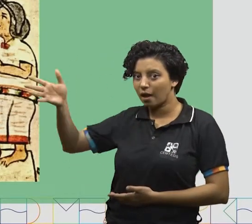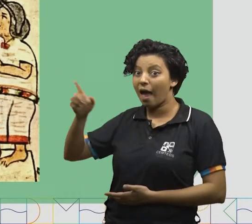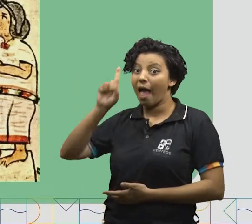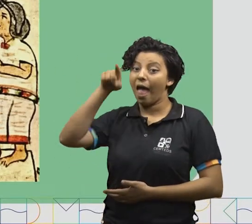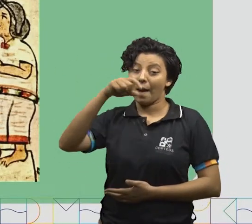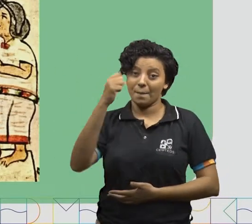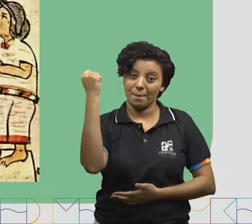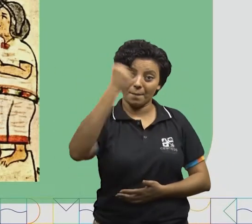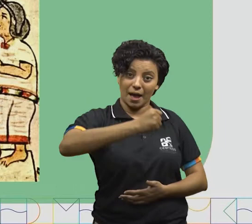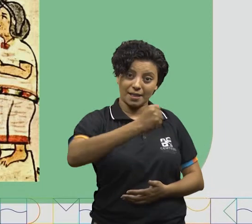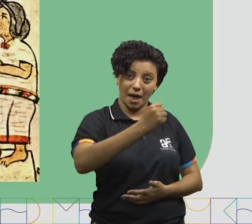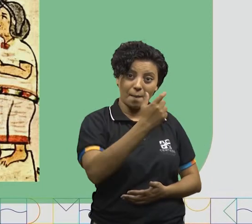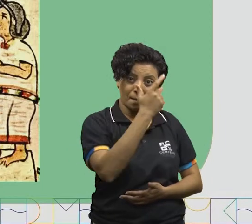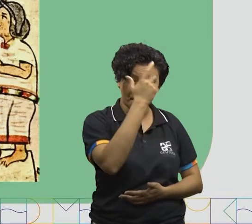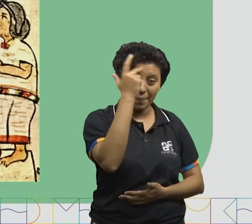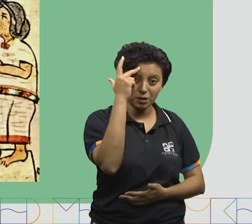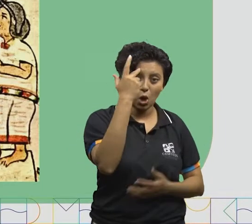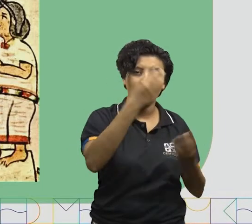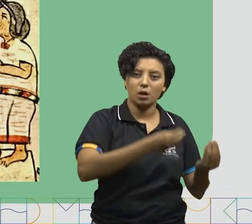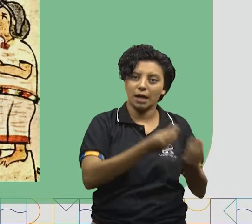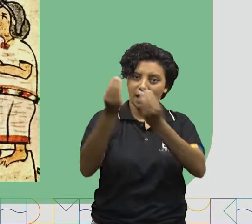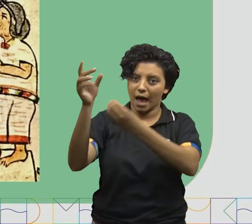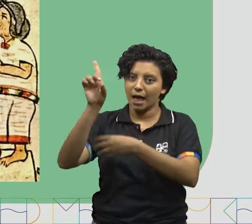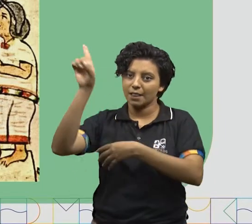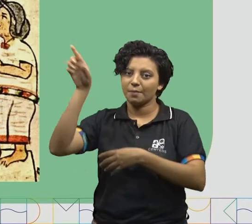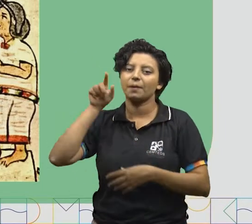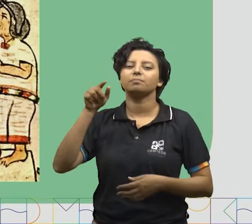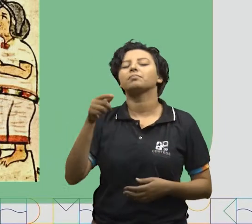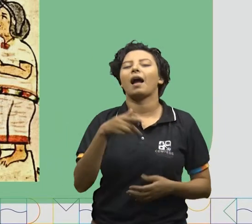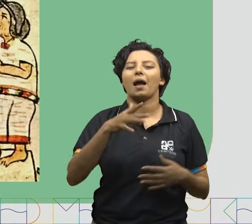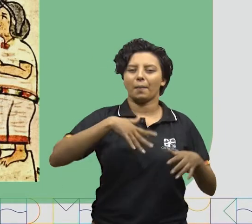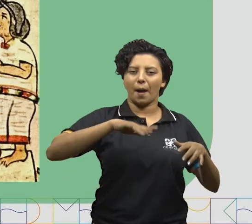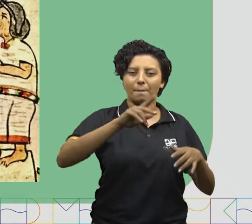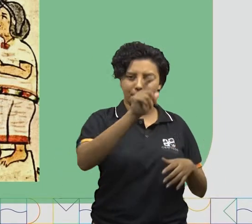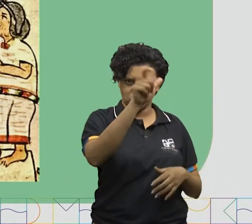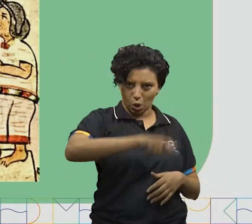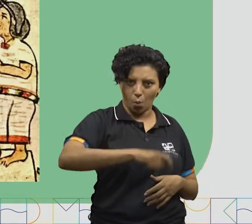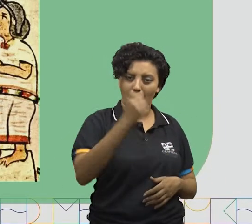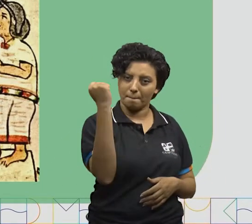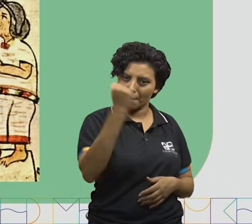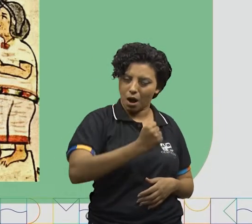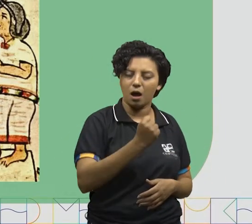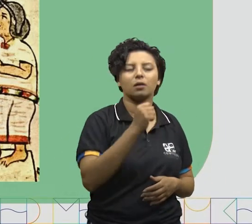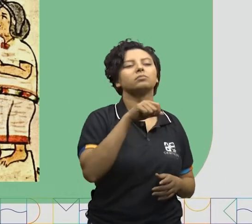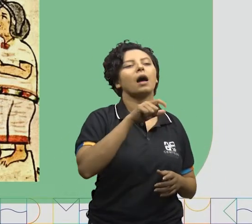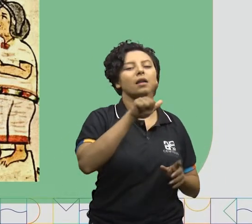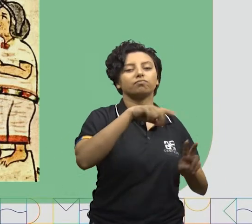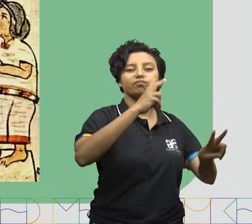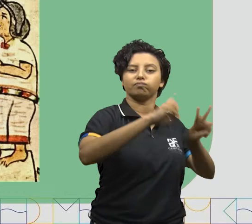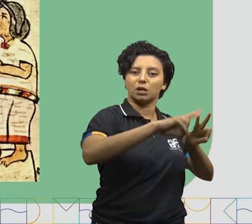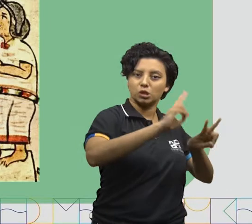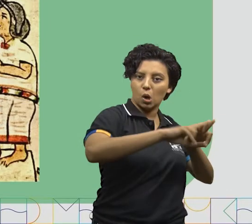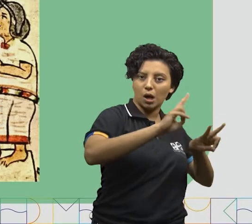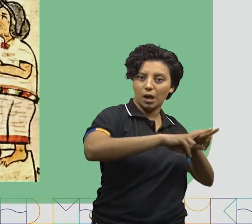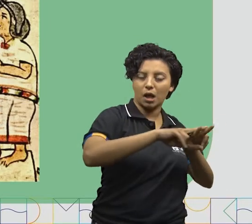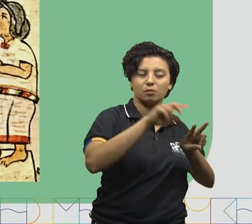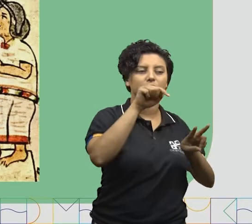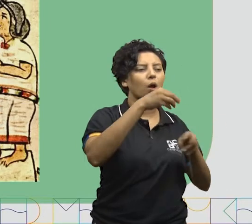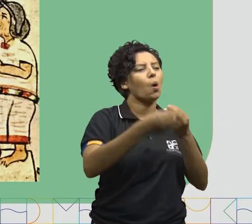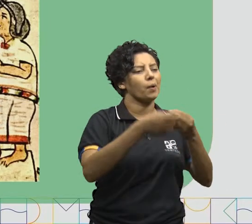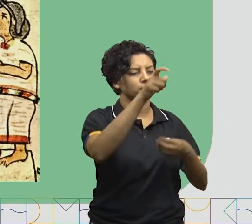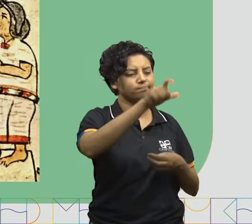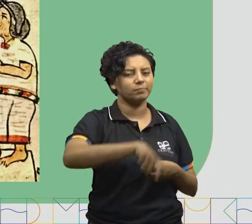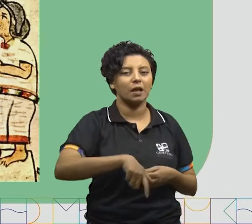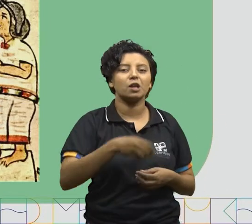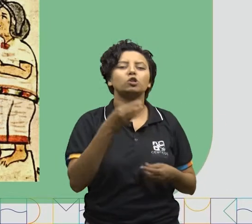Huitzilopochtli. As vítimas costumavam ser prisioneiros de guerras contra os astecas. Esses sacrifícios eram uma